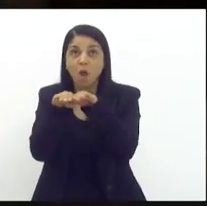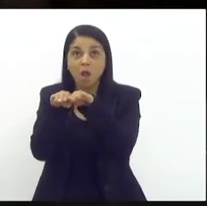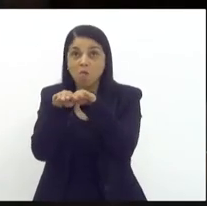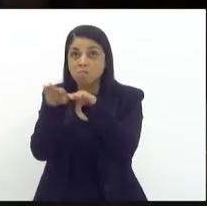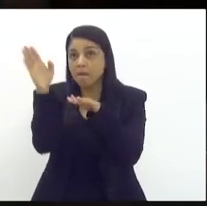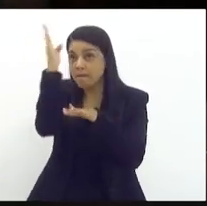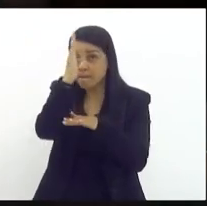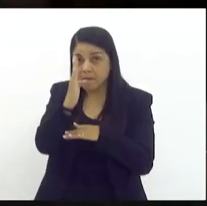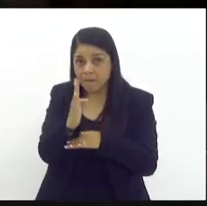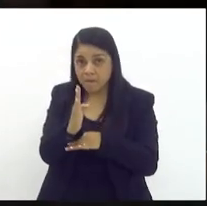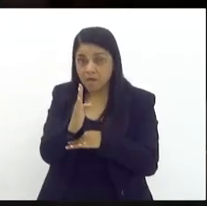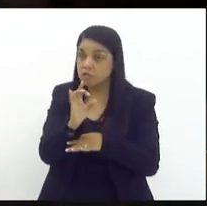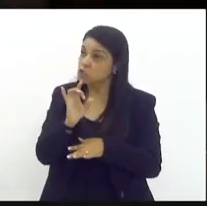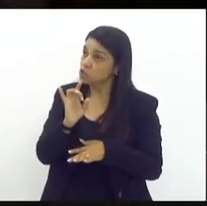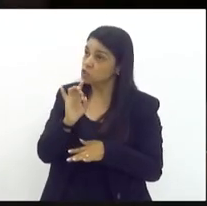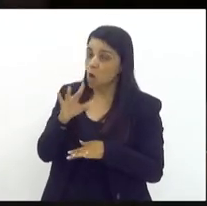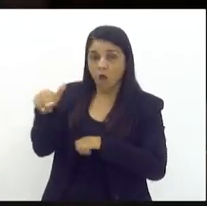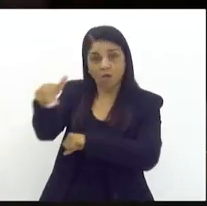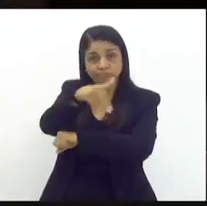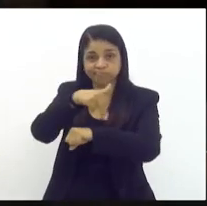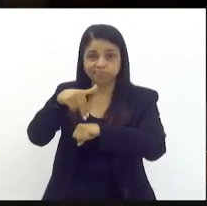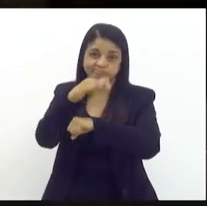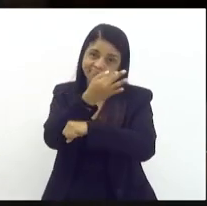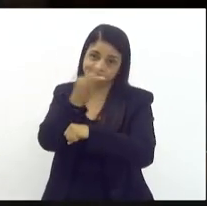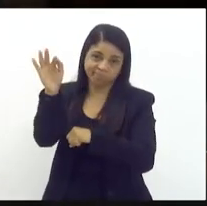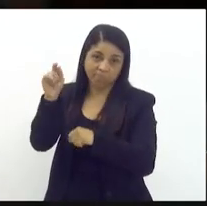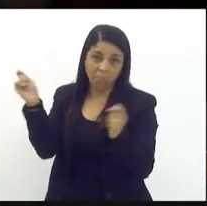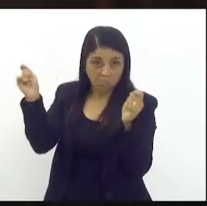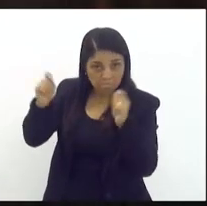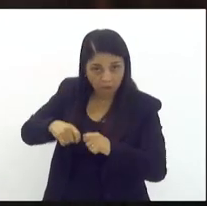união só União poderá fazer